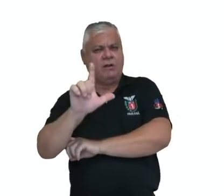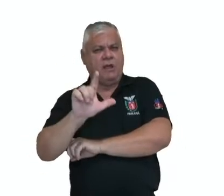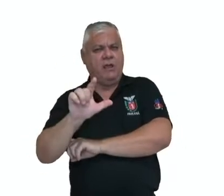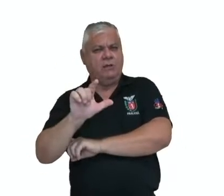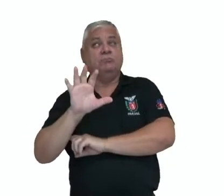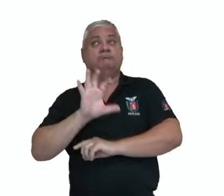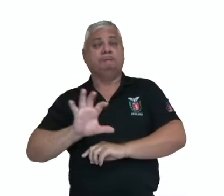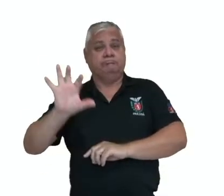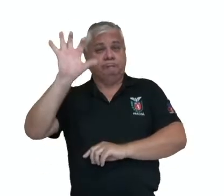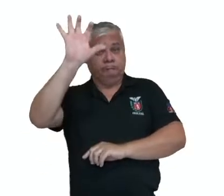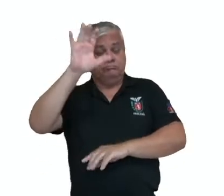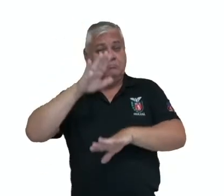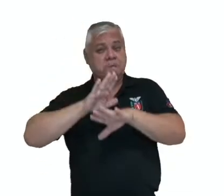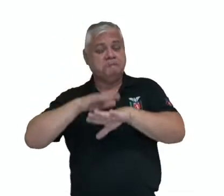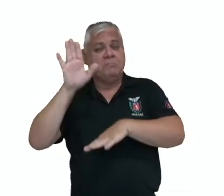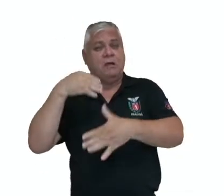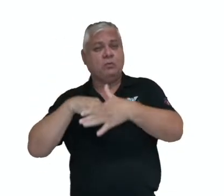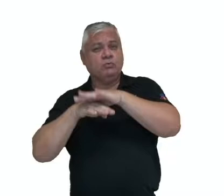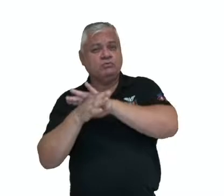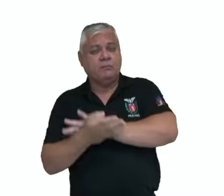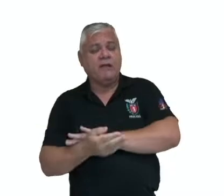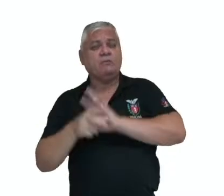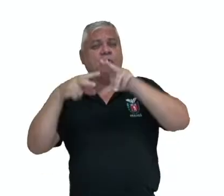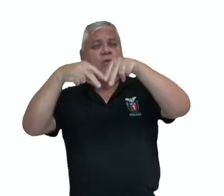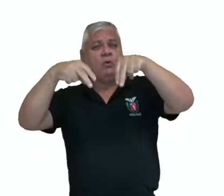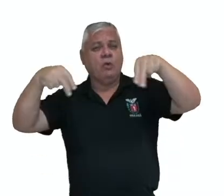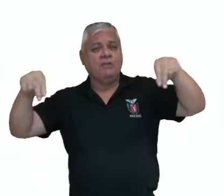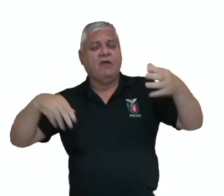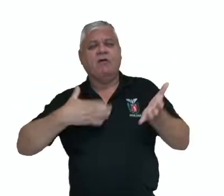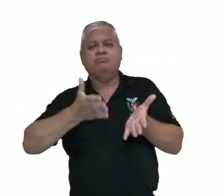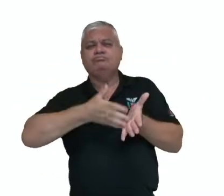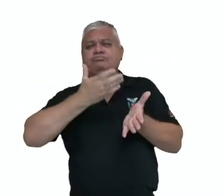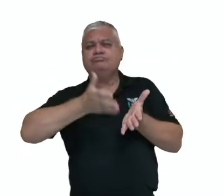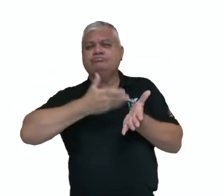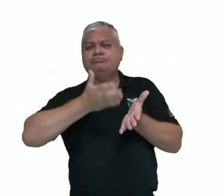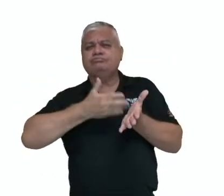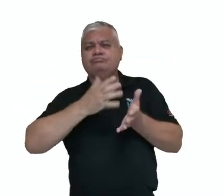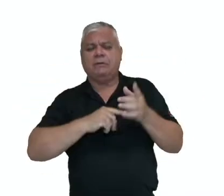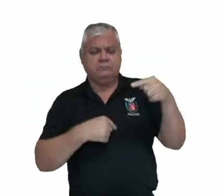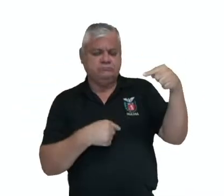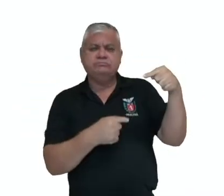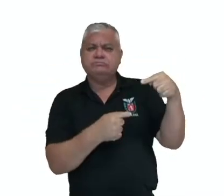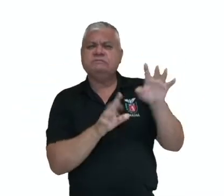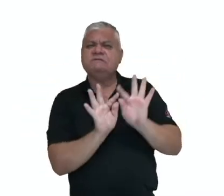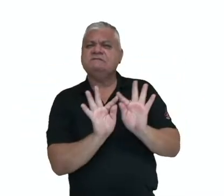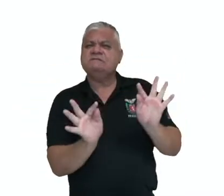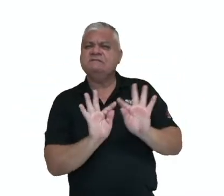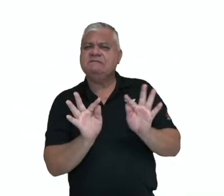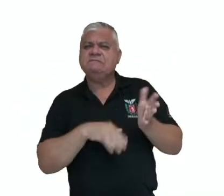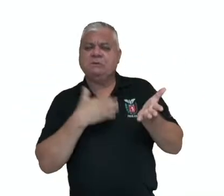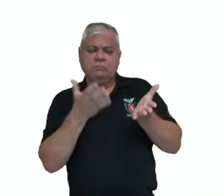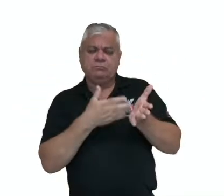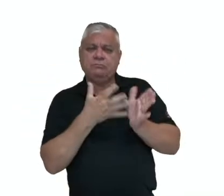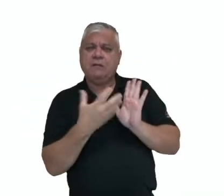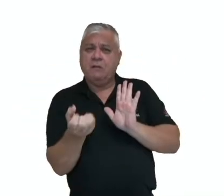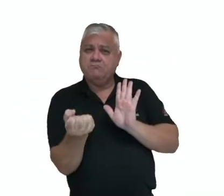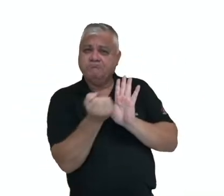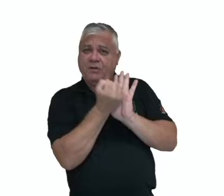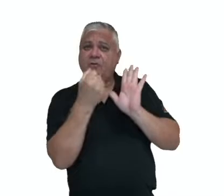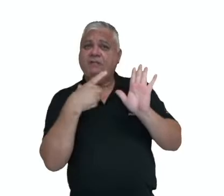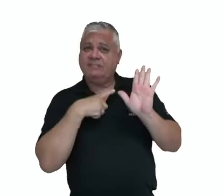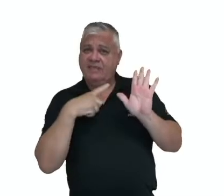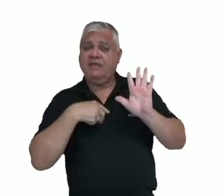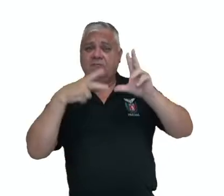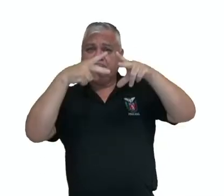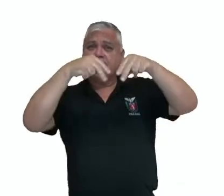forma mais habitual da apresentação dos cordéis são os folhetos, que são pequenos livros com capas de estilogravura que ficam